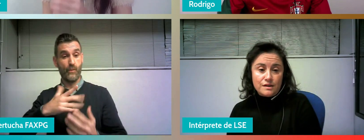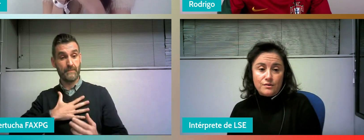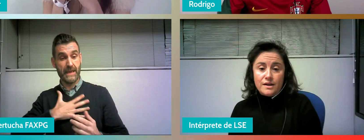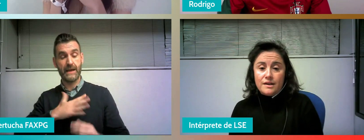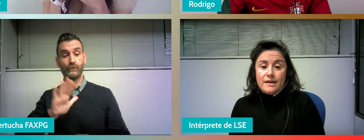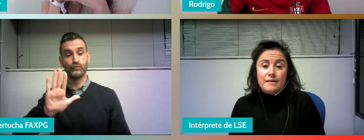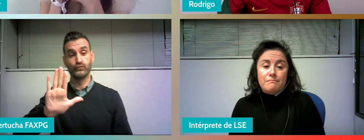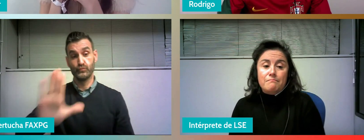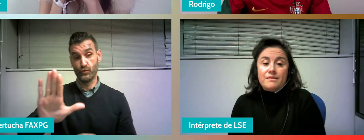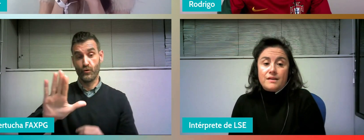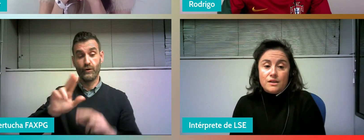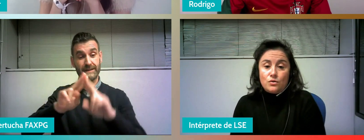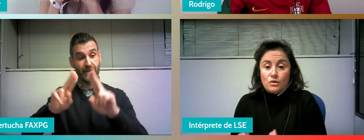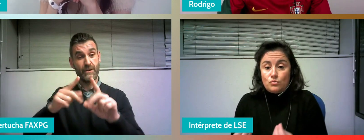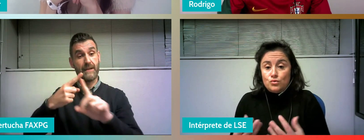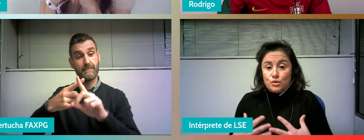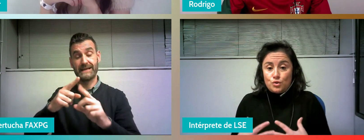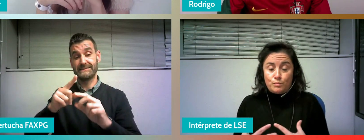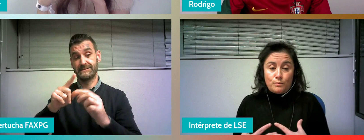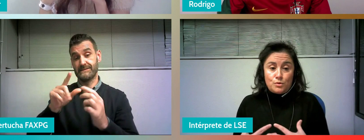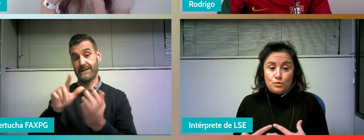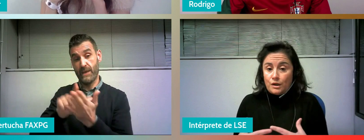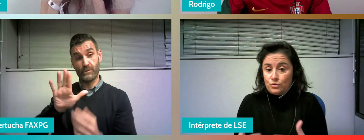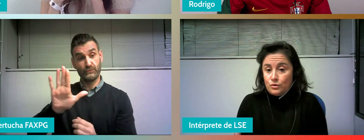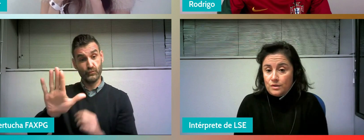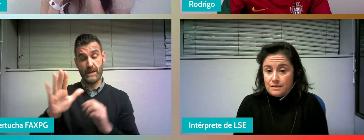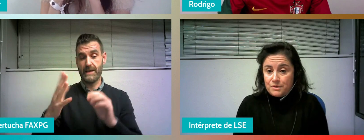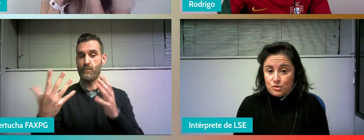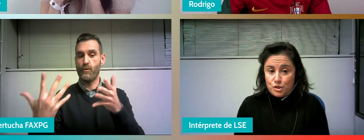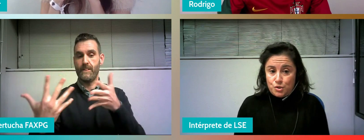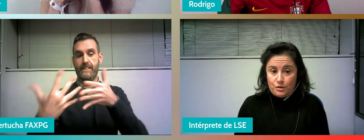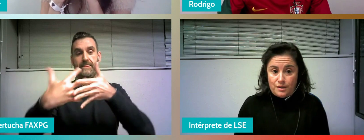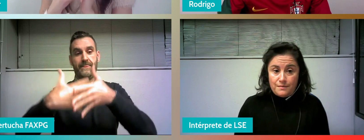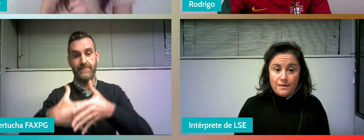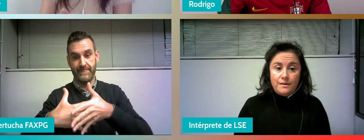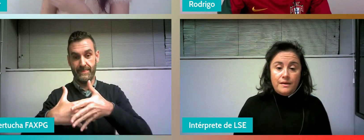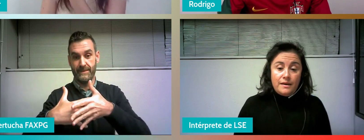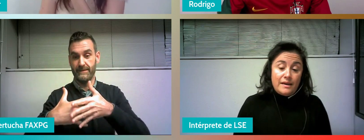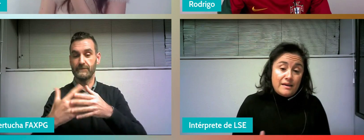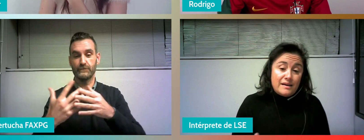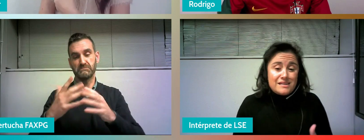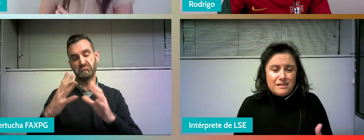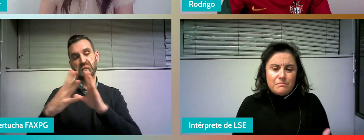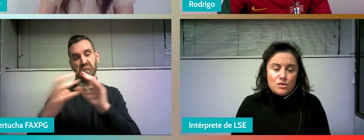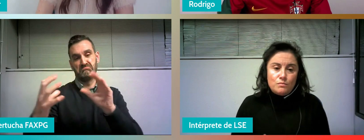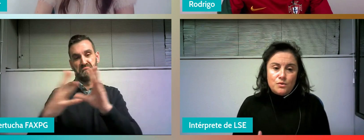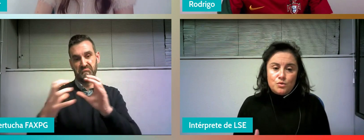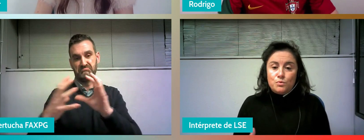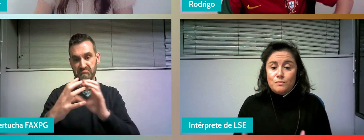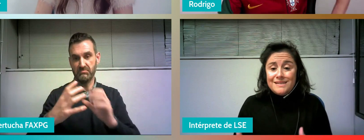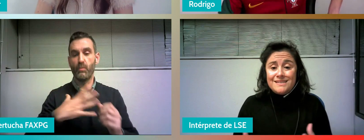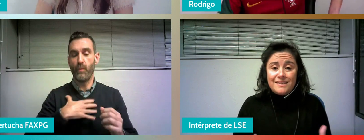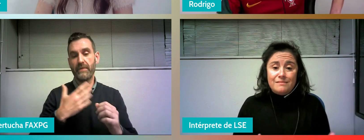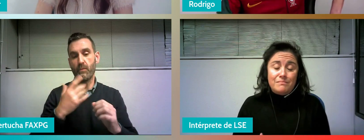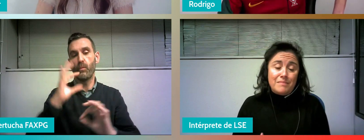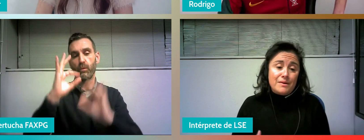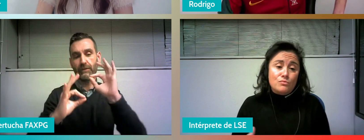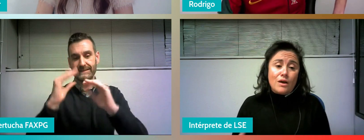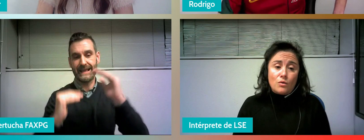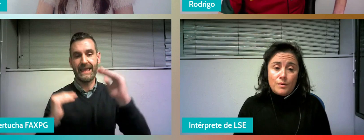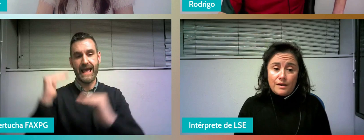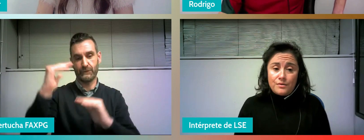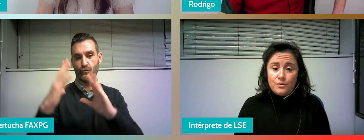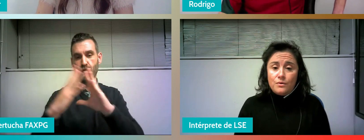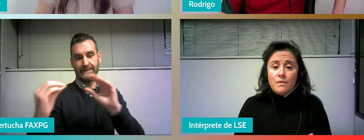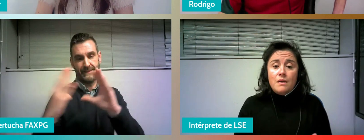signos internacional e mezclase con algúns signos propios do territorio desa persoa xorda. E así, máis ou menos, pues, vanse, va vendo